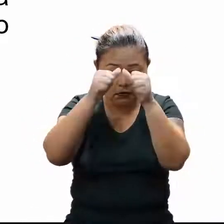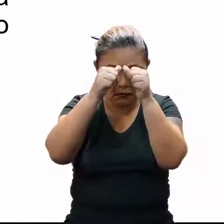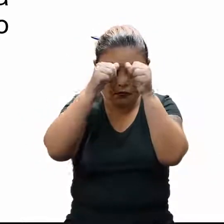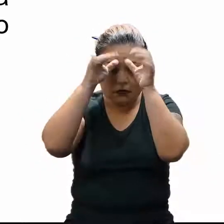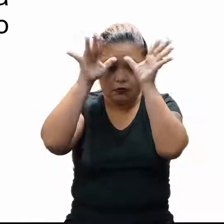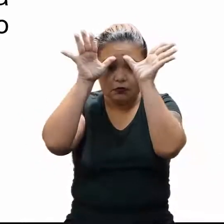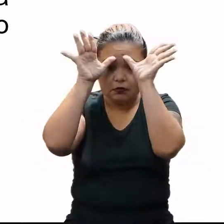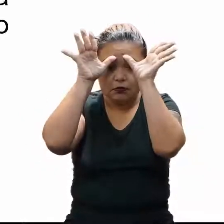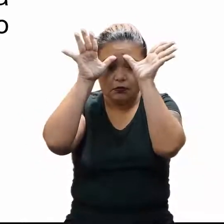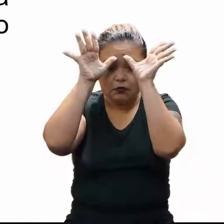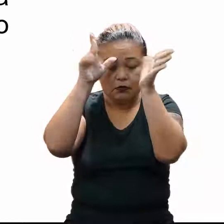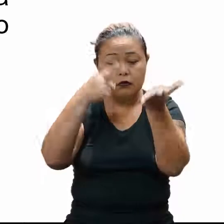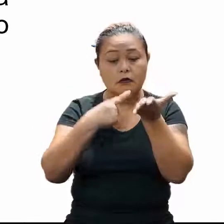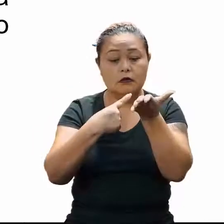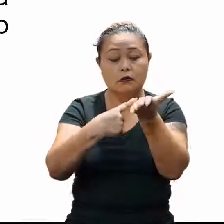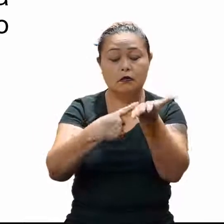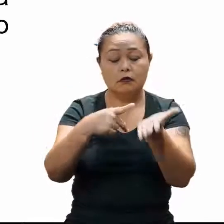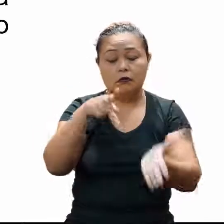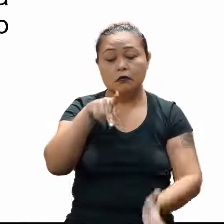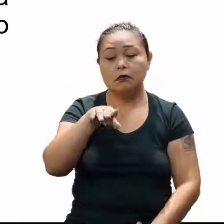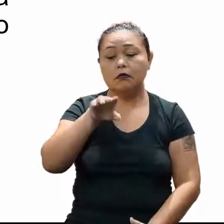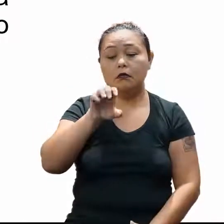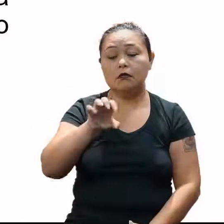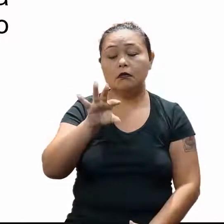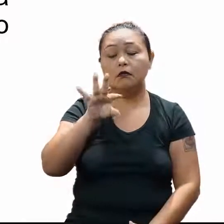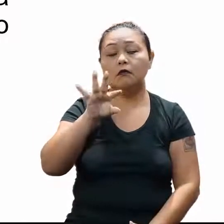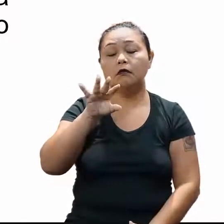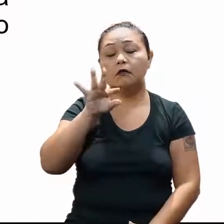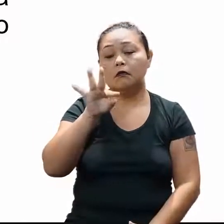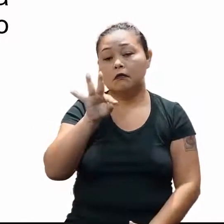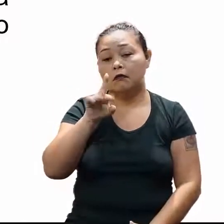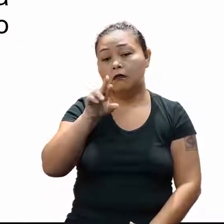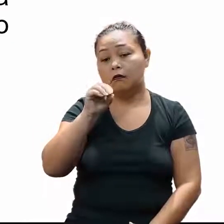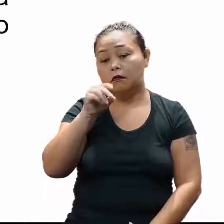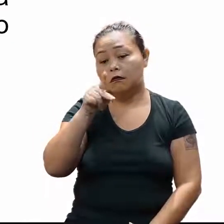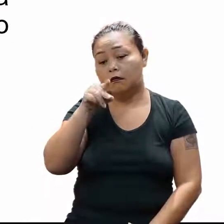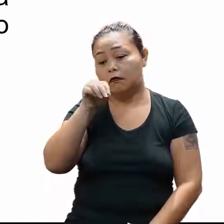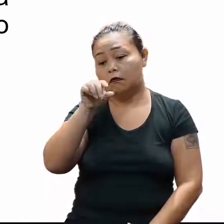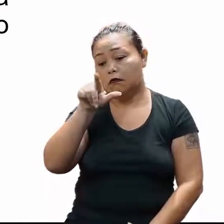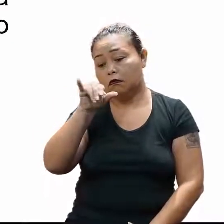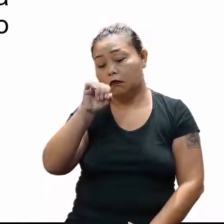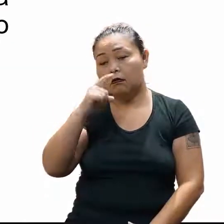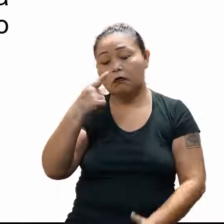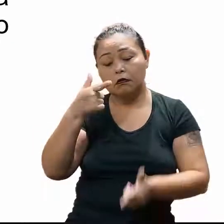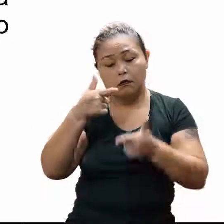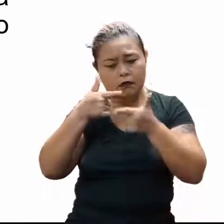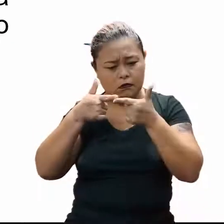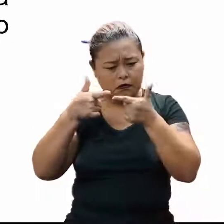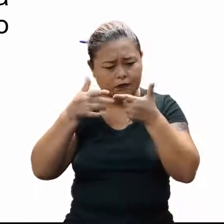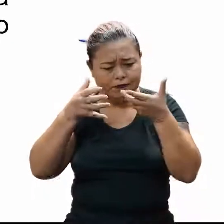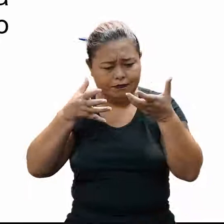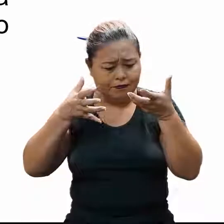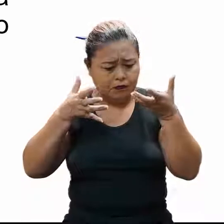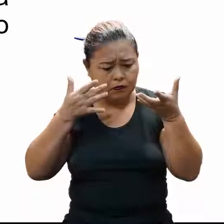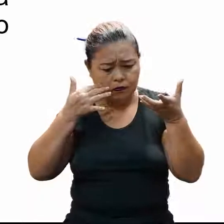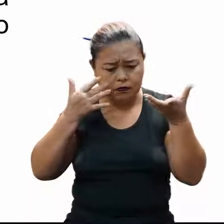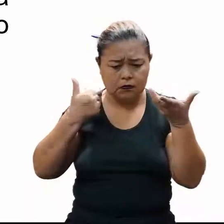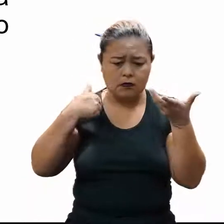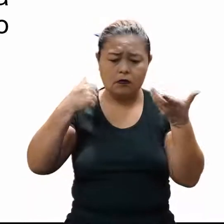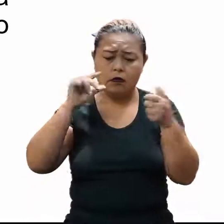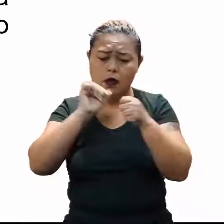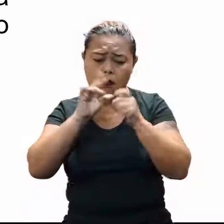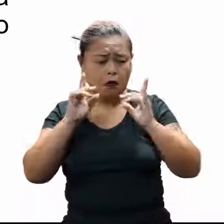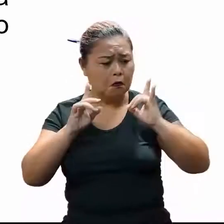o Tratado de Petrópolis, que vai ser assinado posteriormente, aquele conflito todo que tiveram entre brasileiros